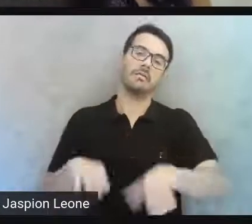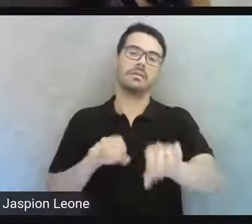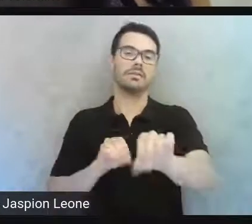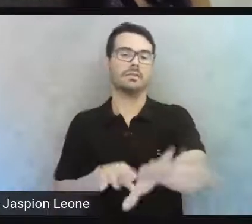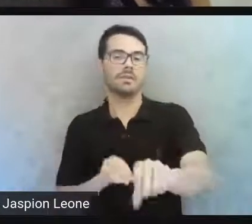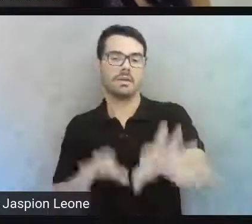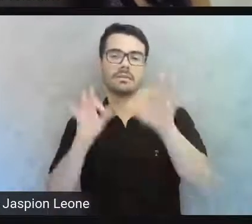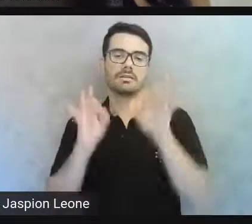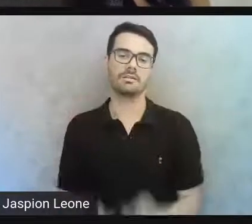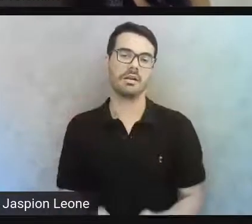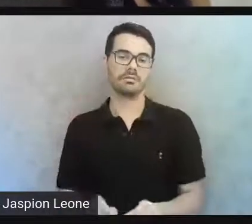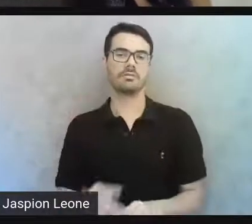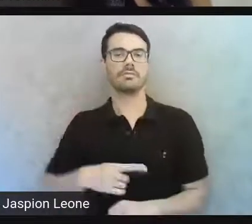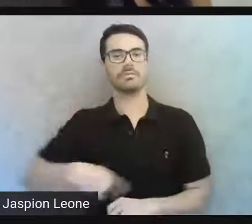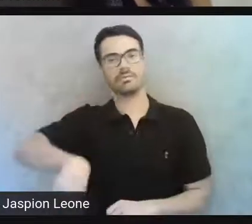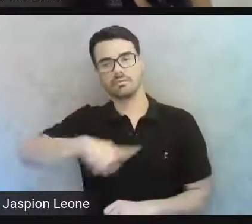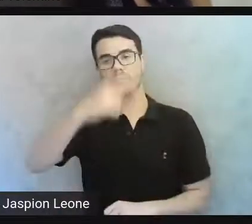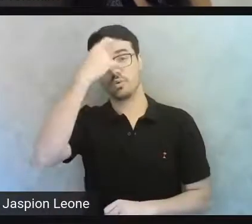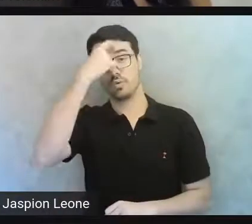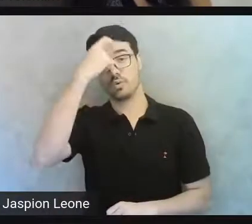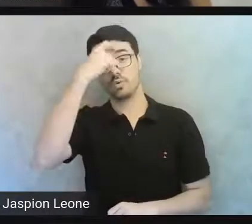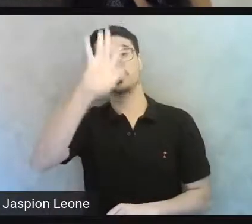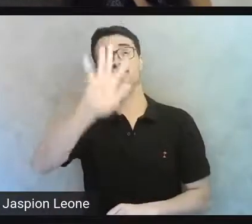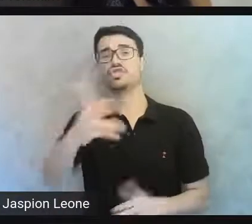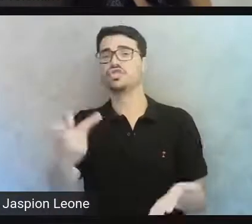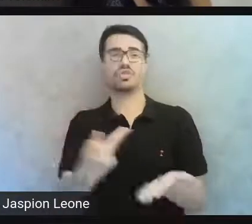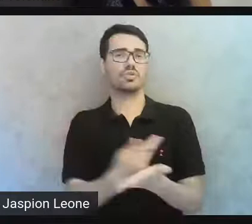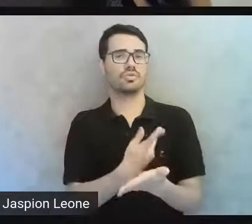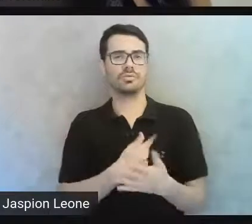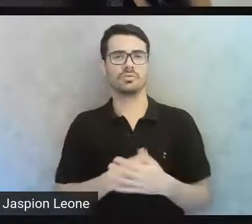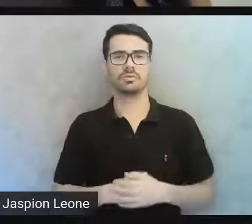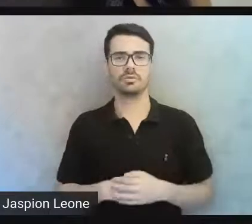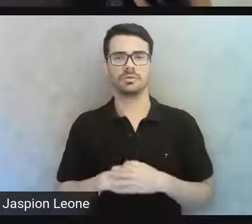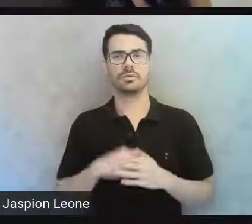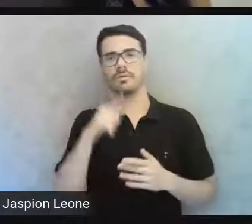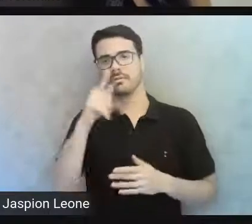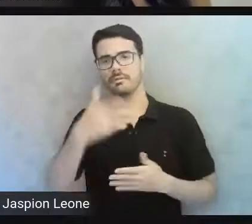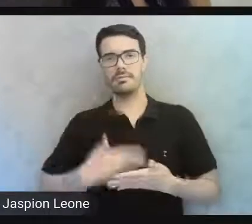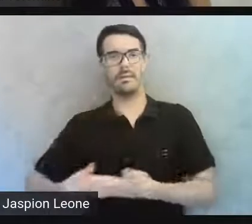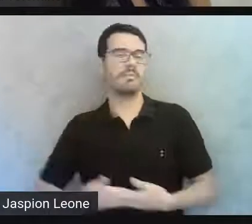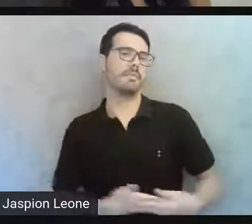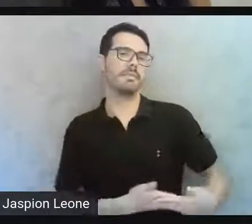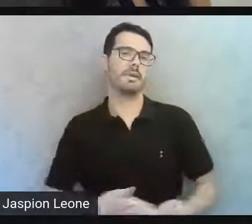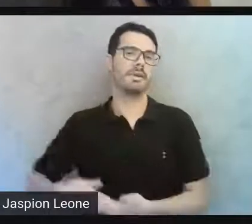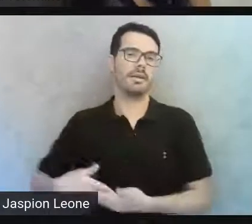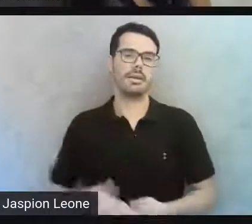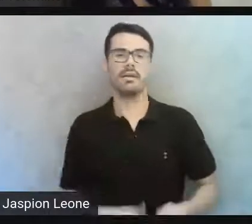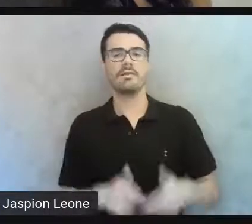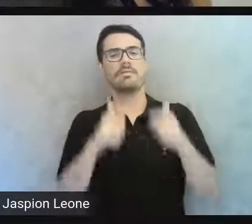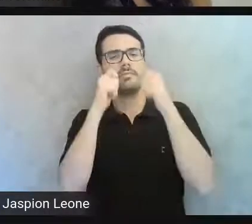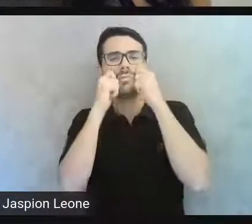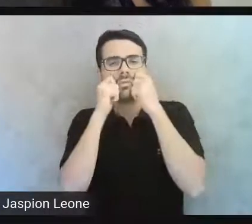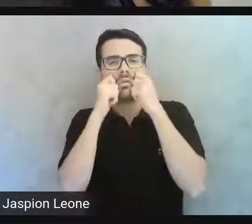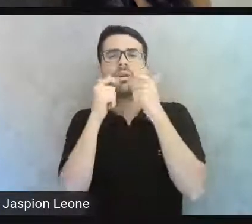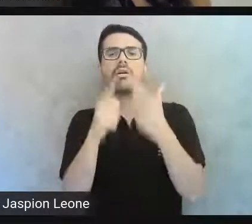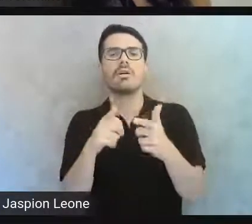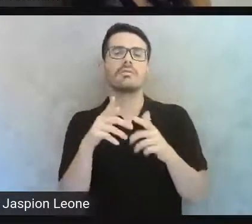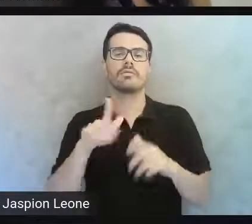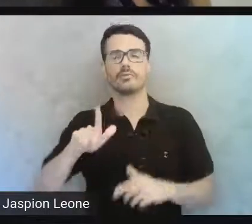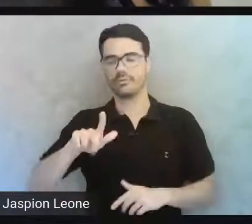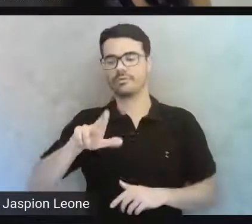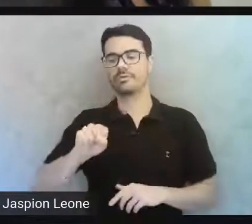tomar consciência de que esse processo já está acontecendo. Clarissa está com bebê, né, Clarissa? aquele fofo do Gustavo,